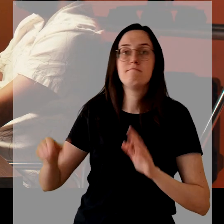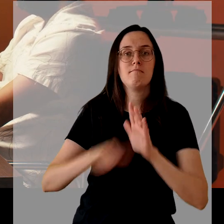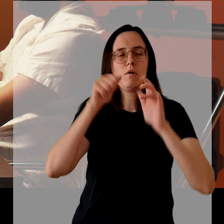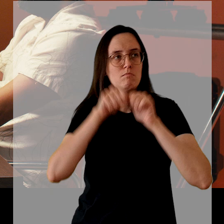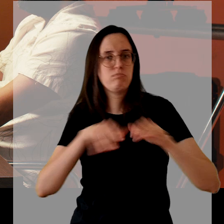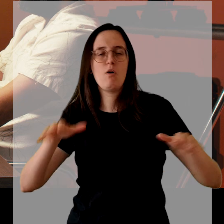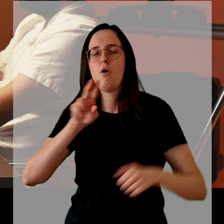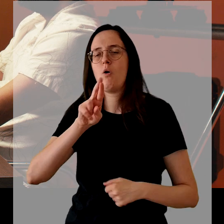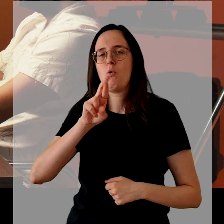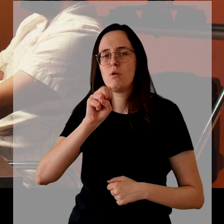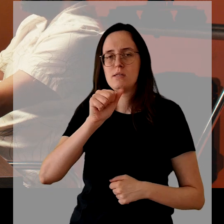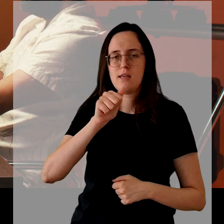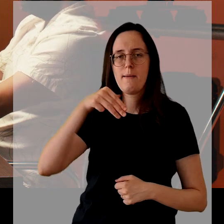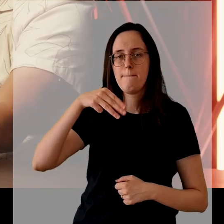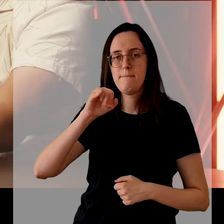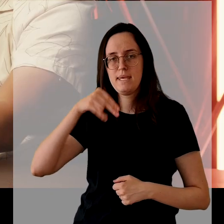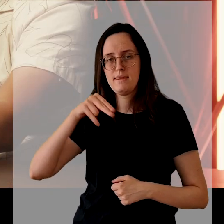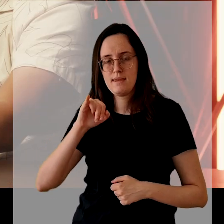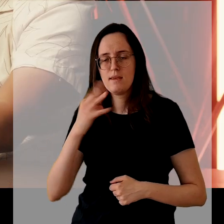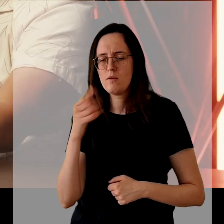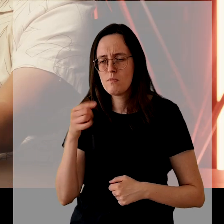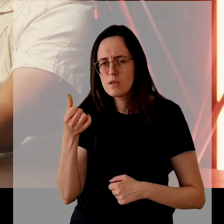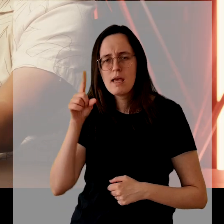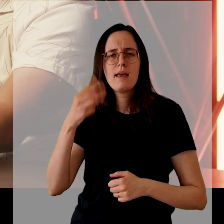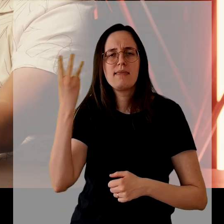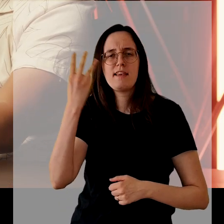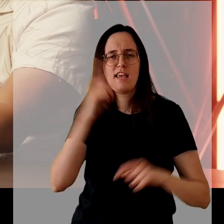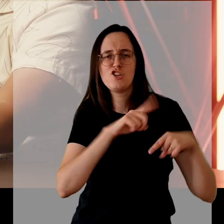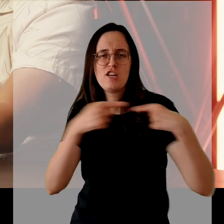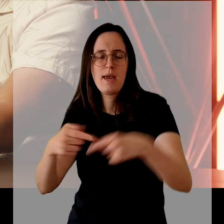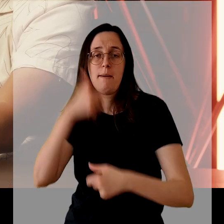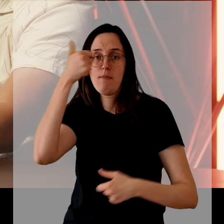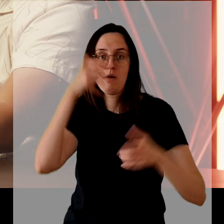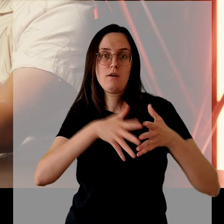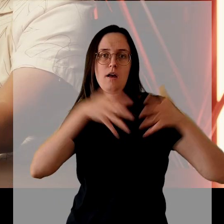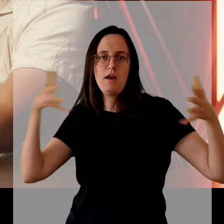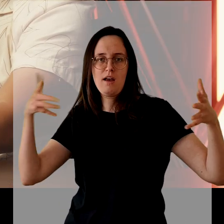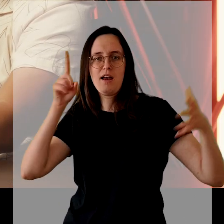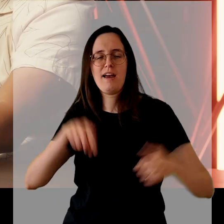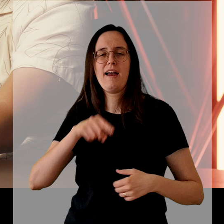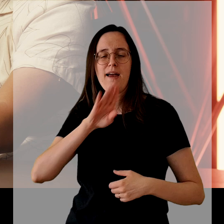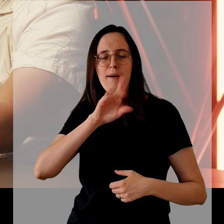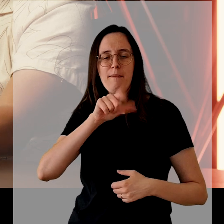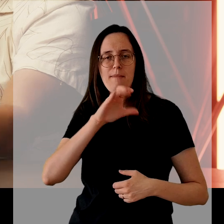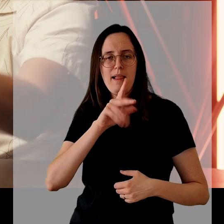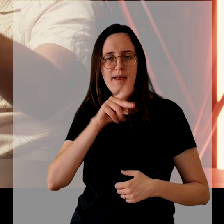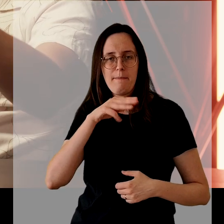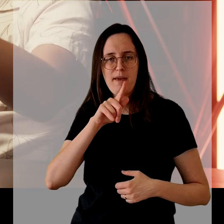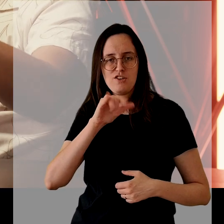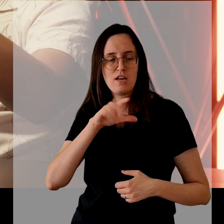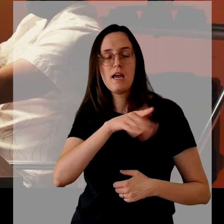da Ursa Mini 4.6. Que foi a terceira geração da Ursa, né? Ela teve aquela Ursa grandona, a Blackmagic, né? Fez aquela